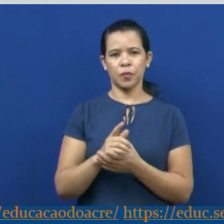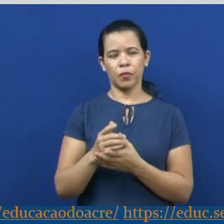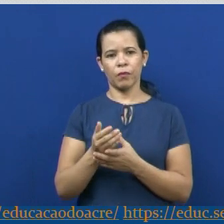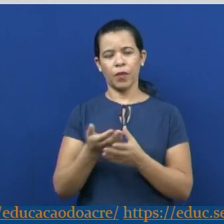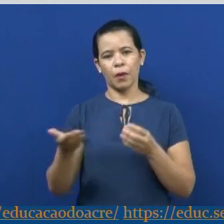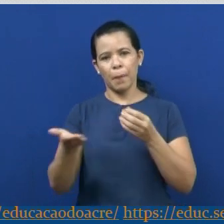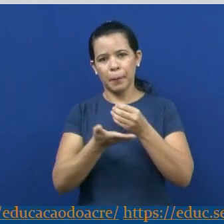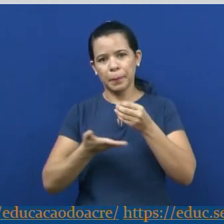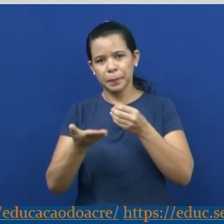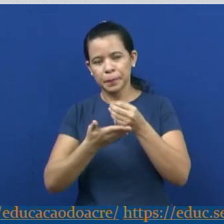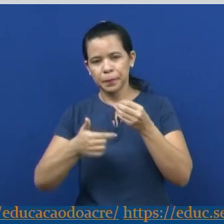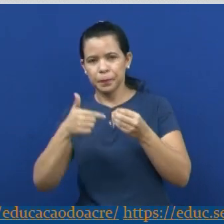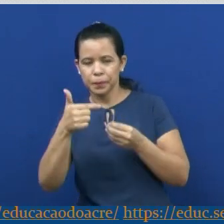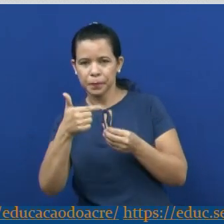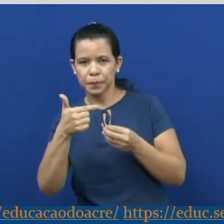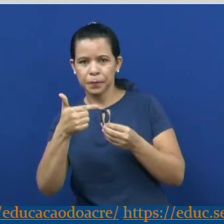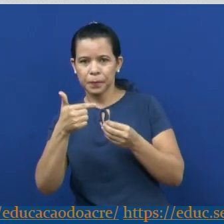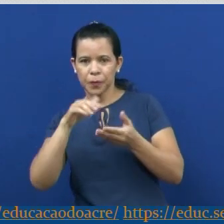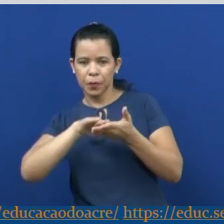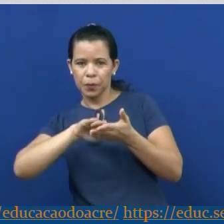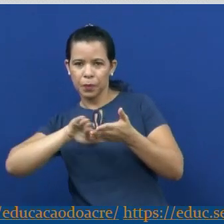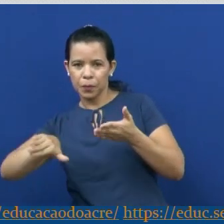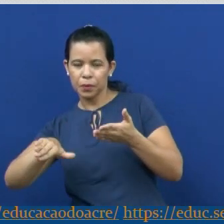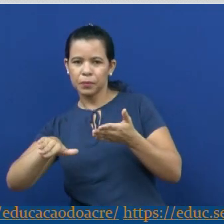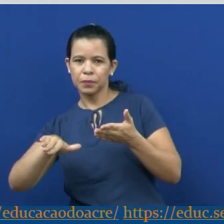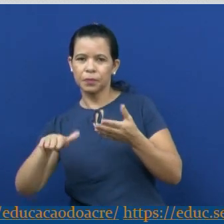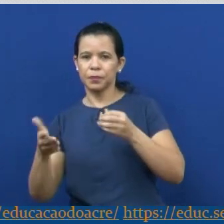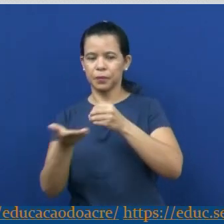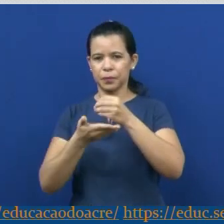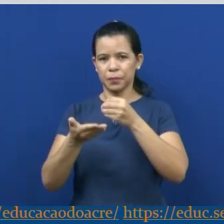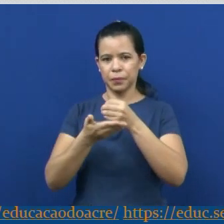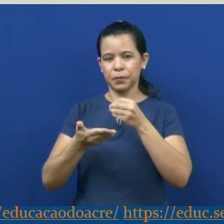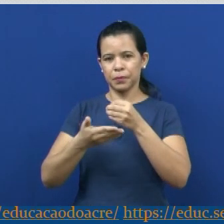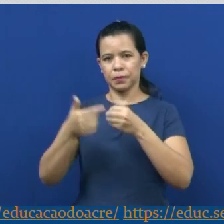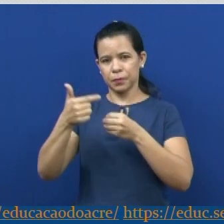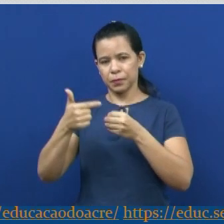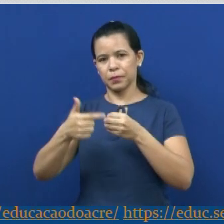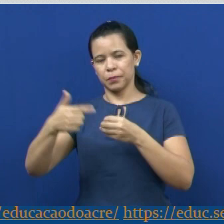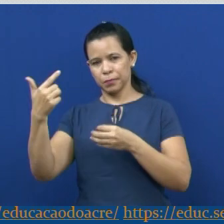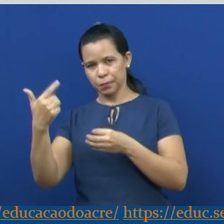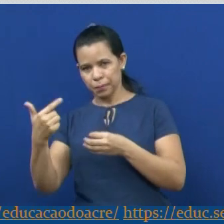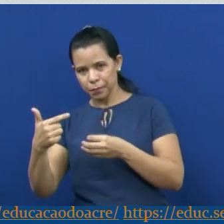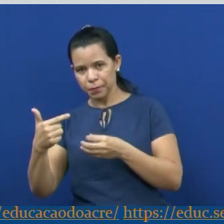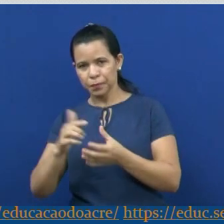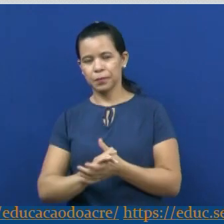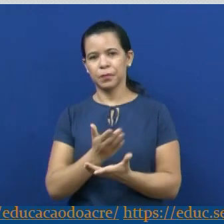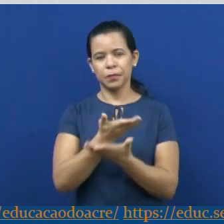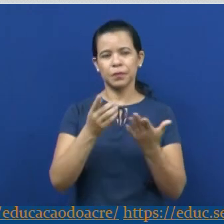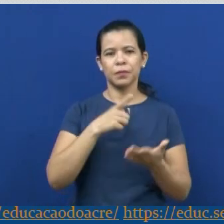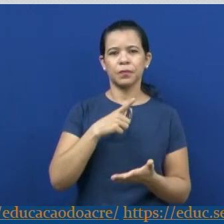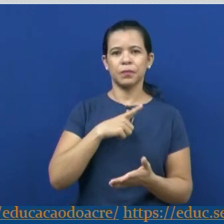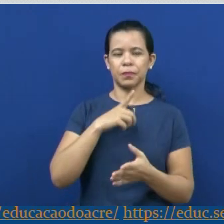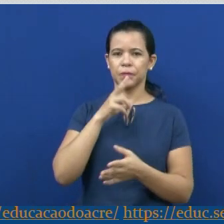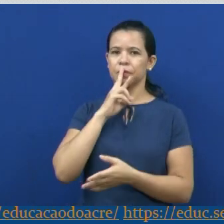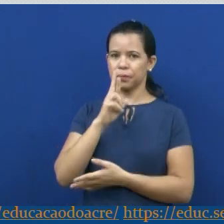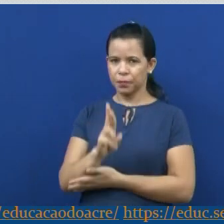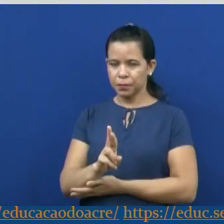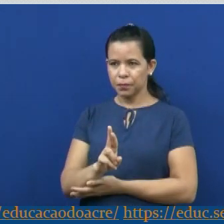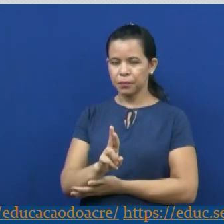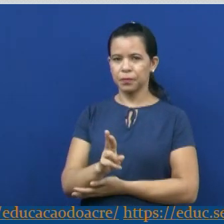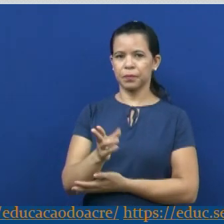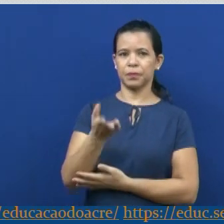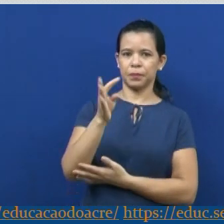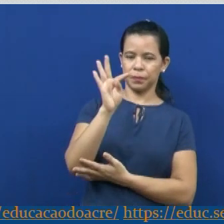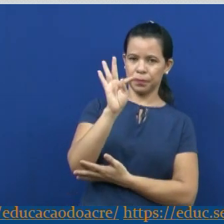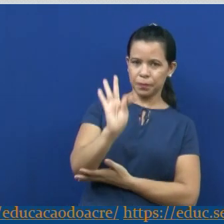base 2 do primeiro membro e a base 2 do segundo membro, você terá a seguinte solução, que o meu